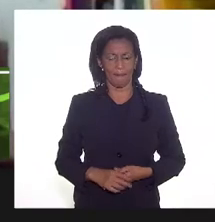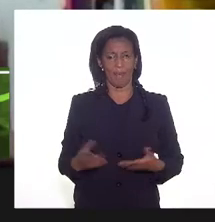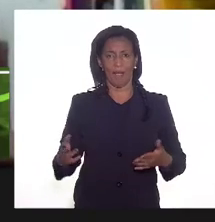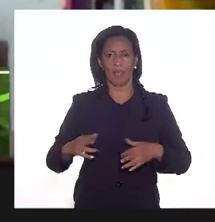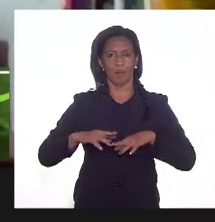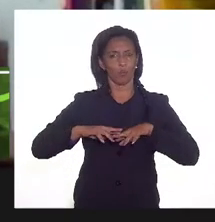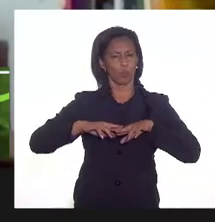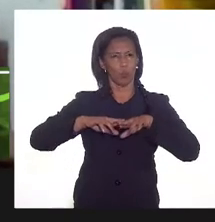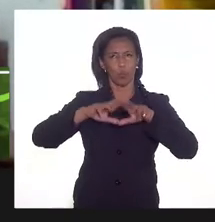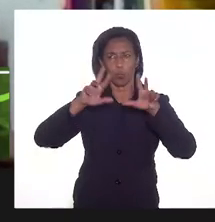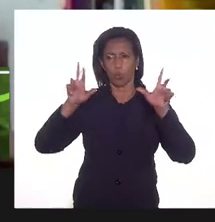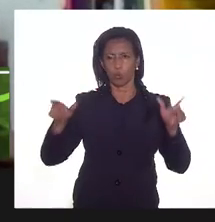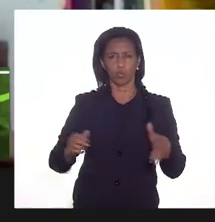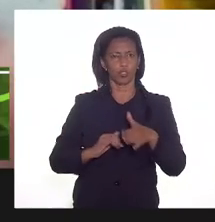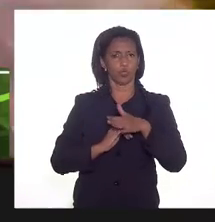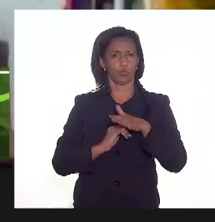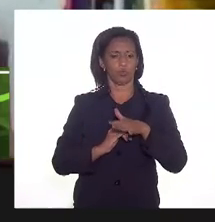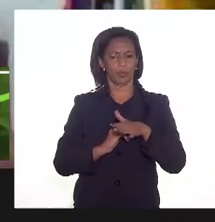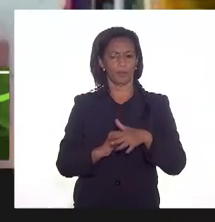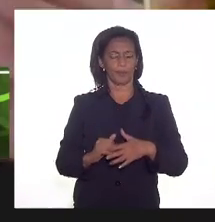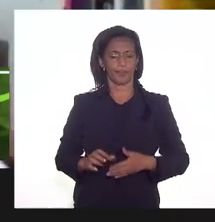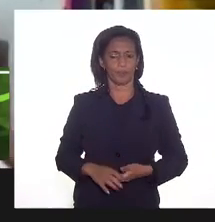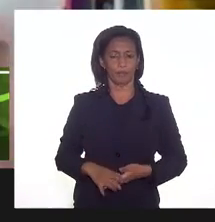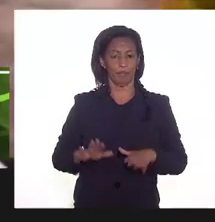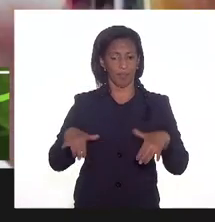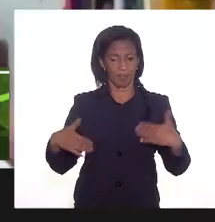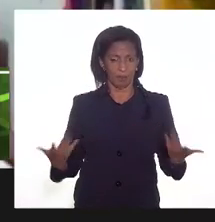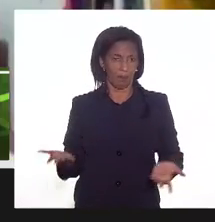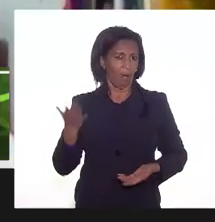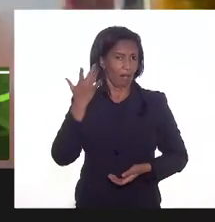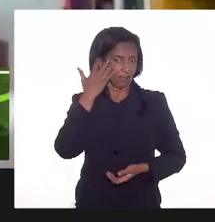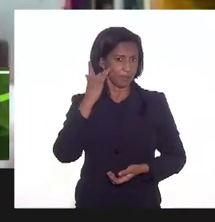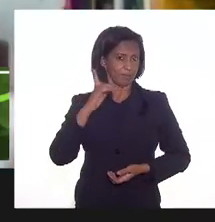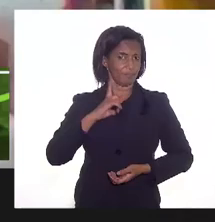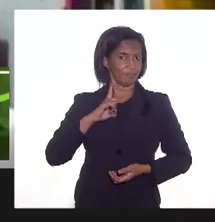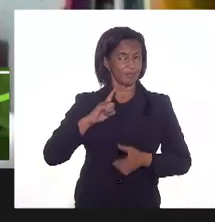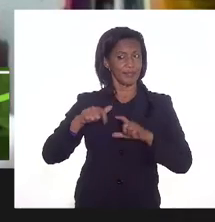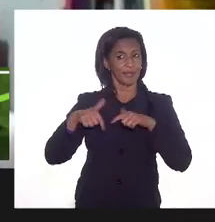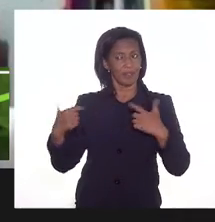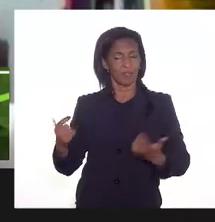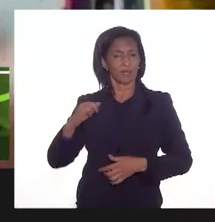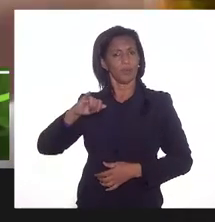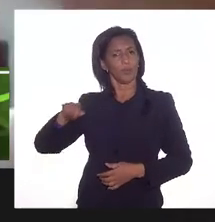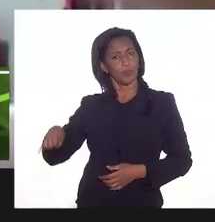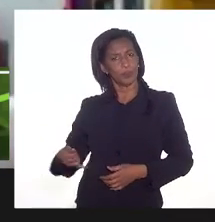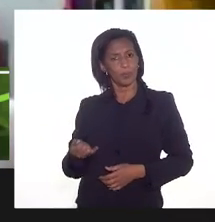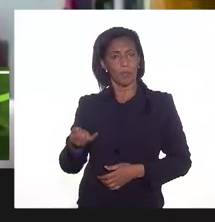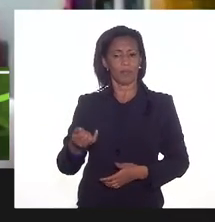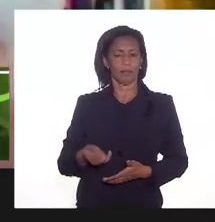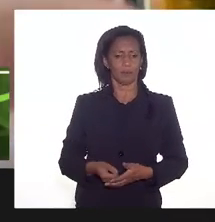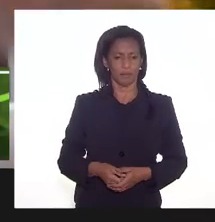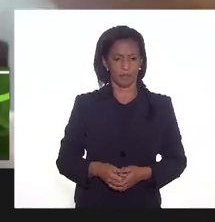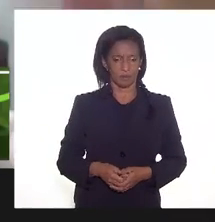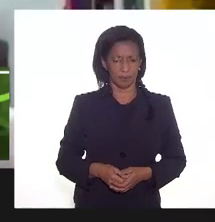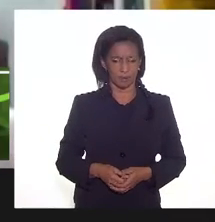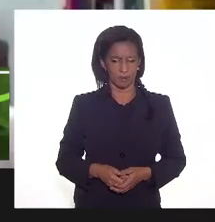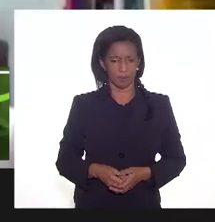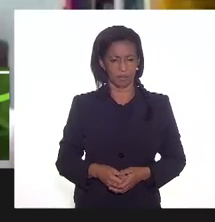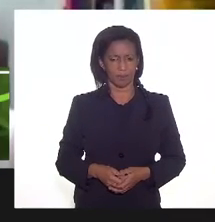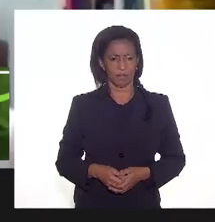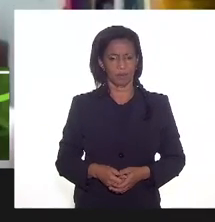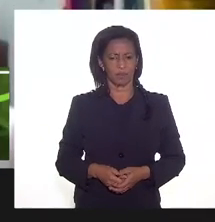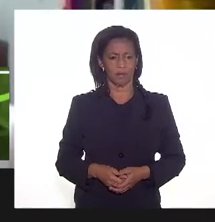multi-institucional então acho que a gente tem grandes possibilidades e acho que para